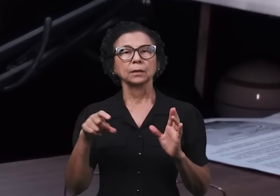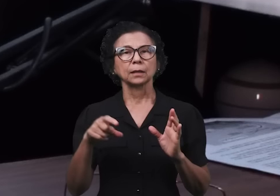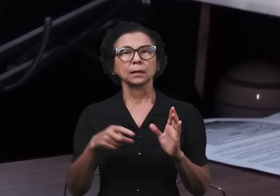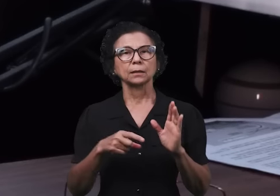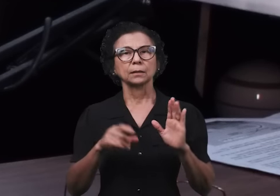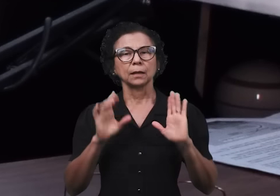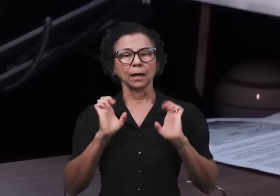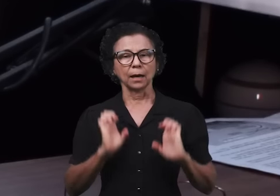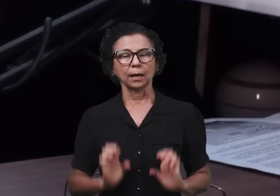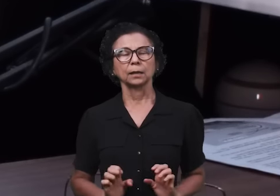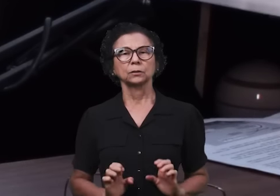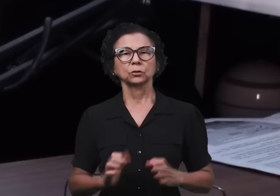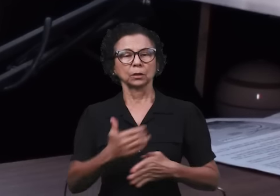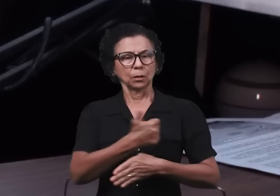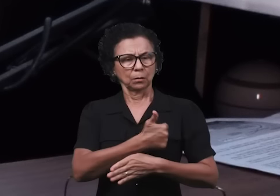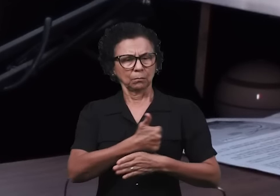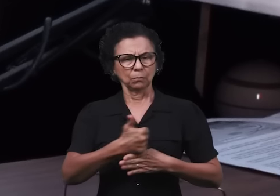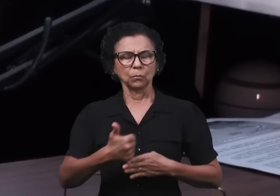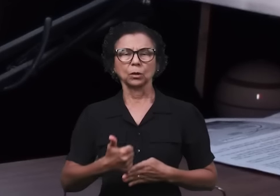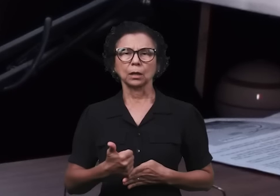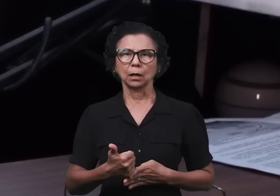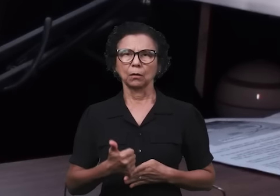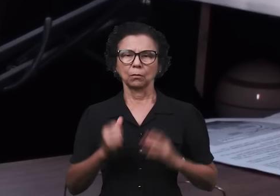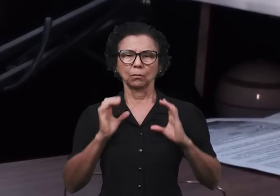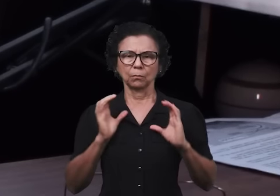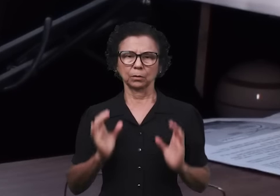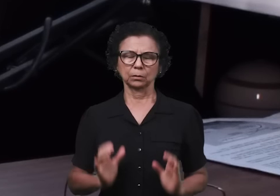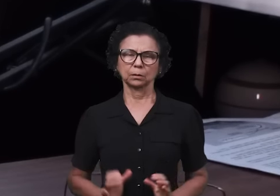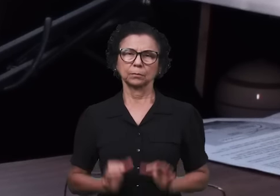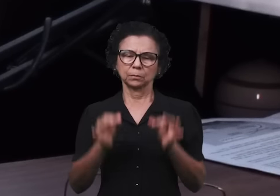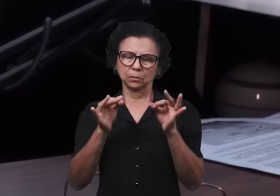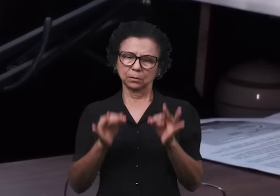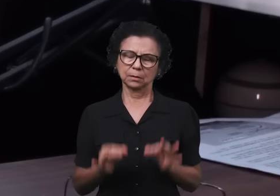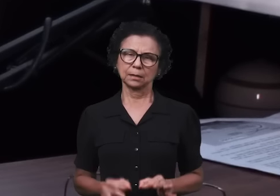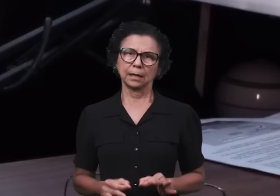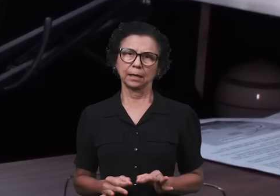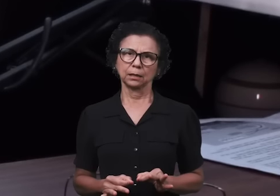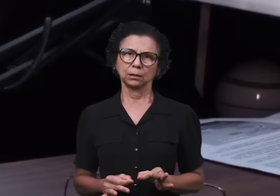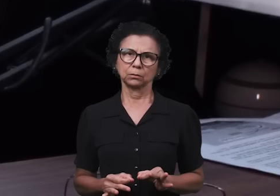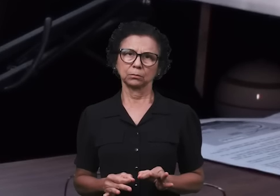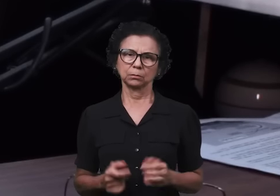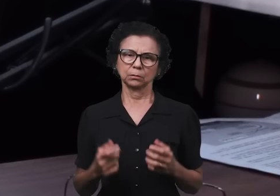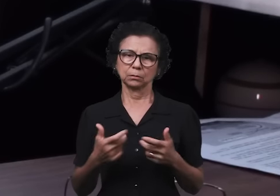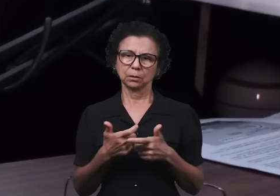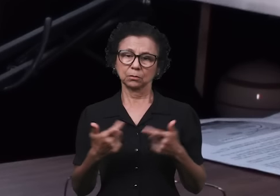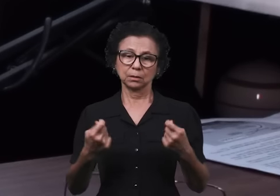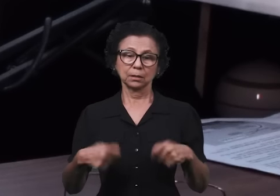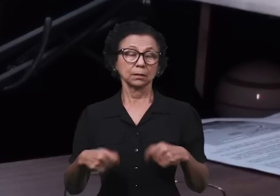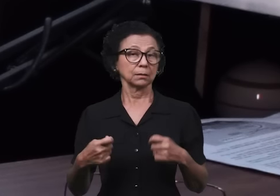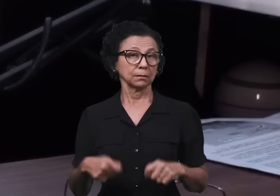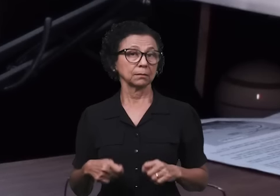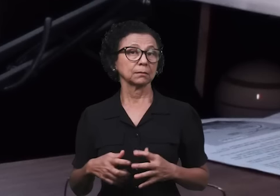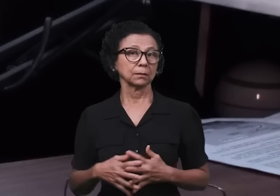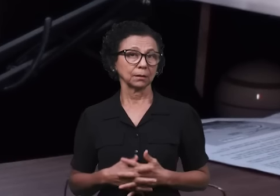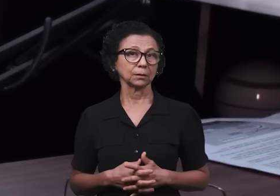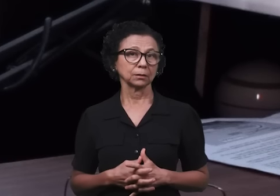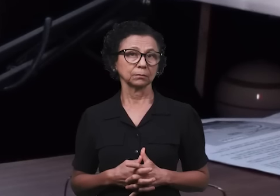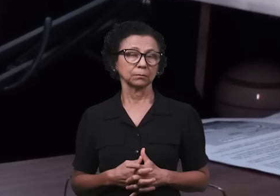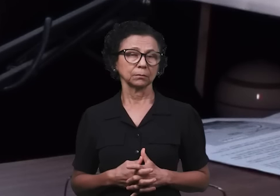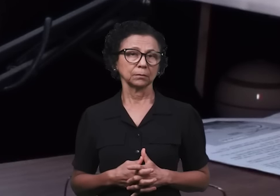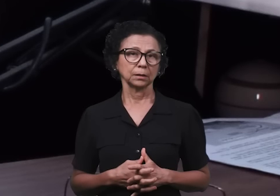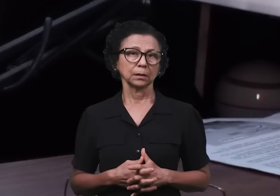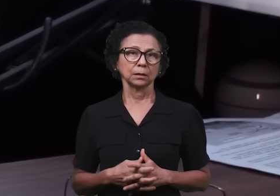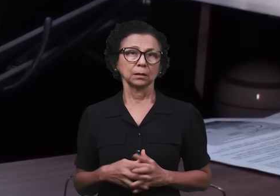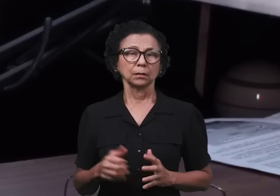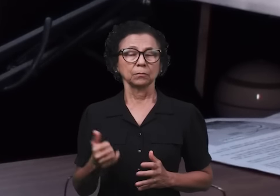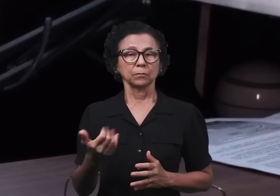de ética, de moral, de bom comportamento, daquilo que é necessário. Mas simplesmente andar